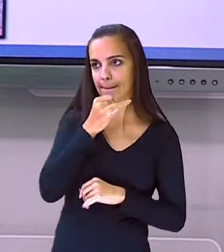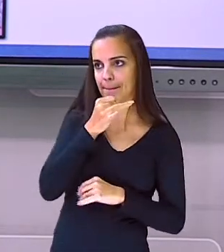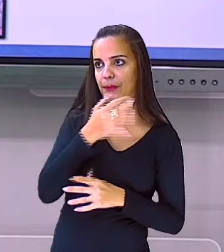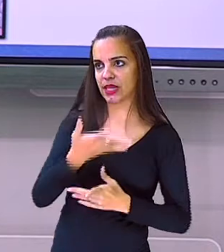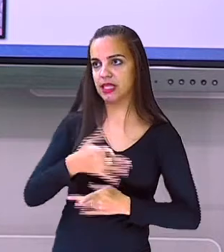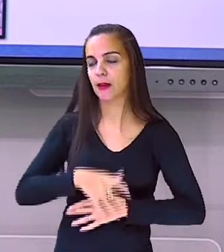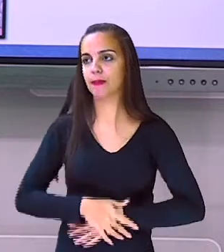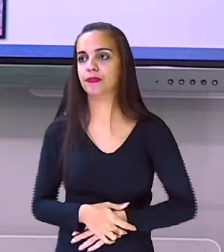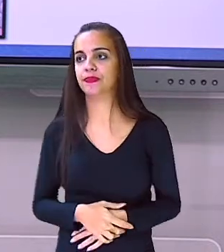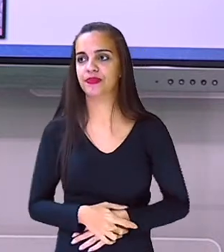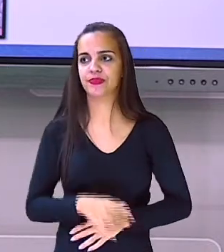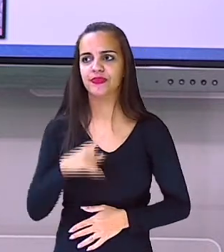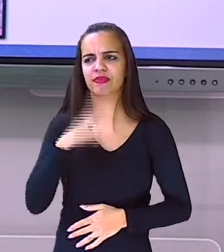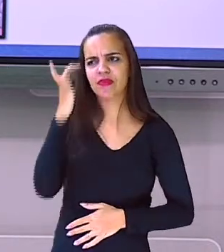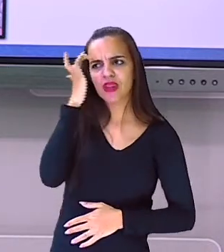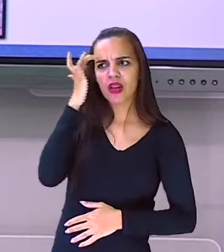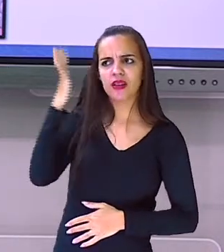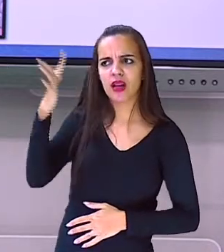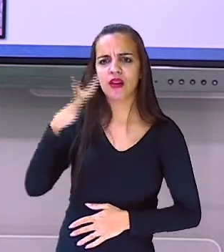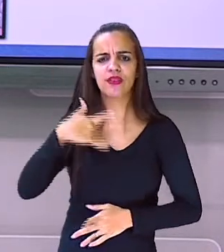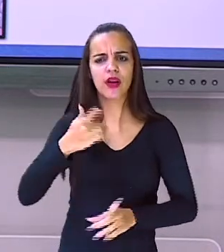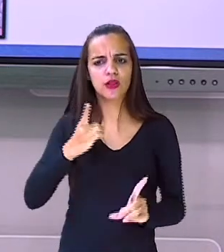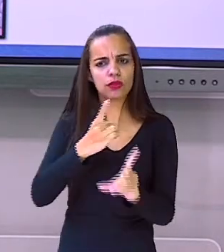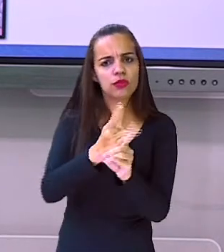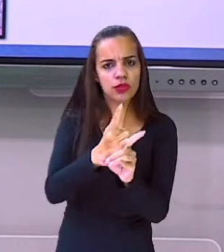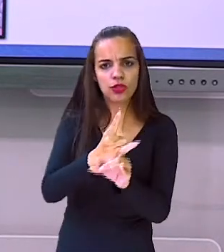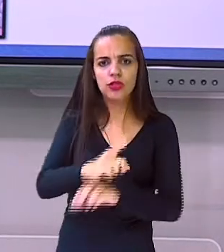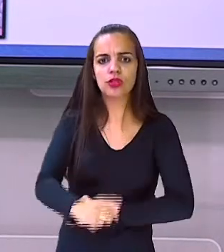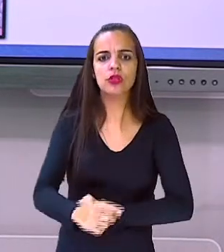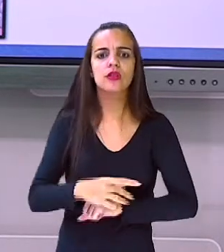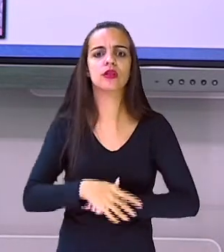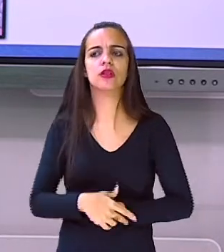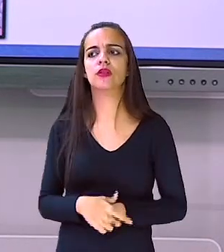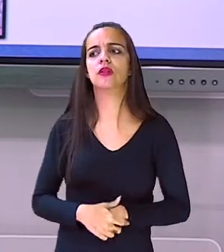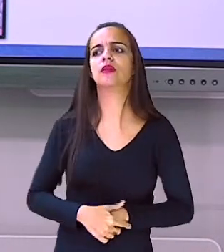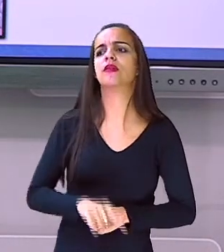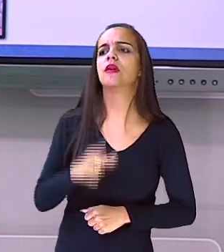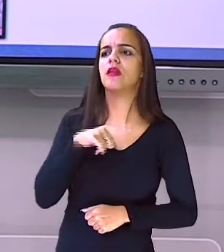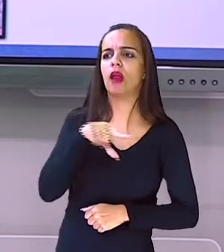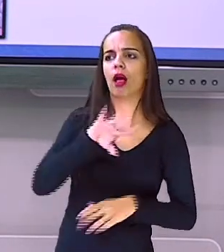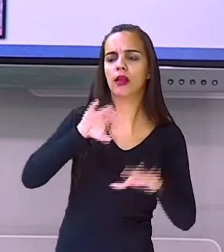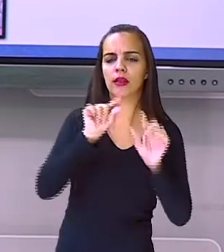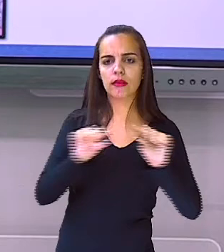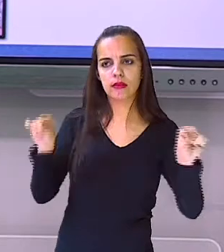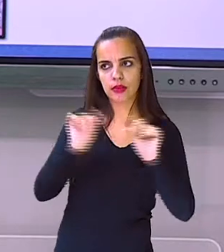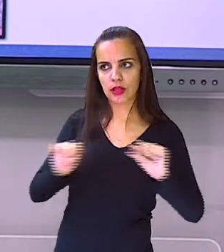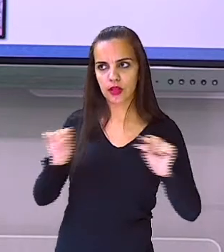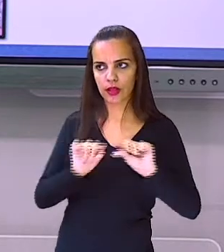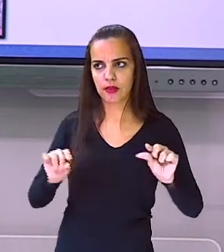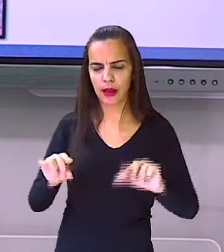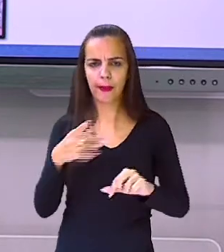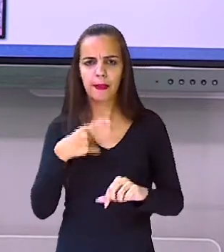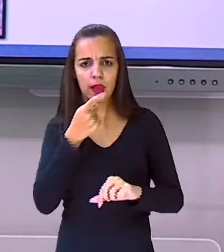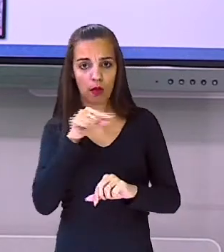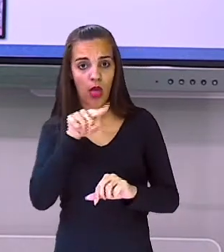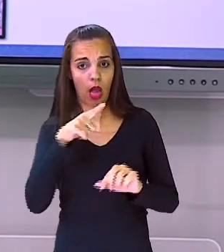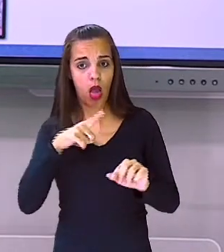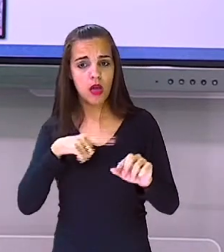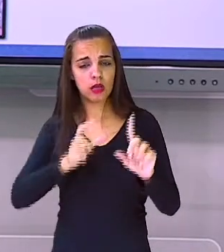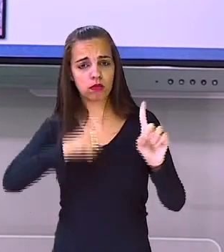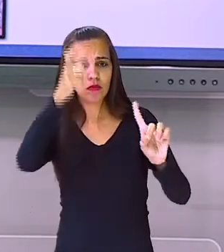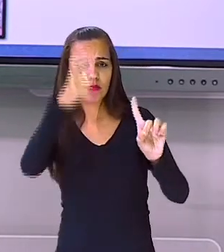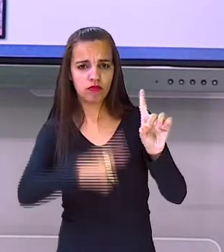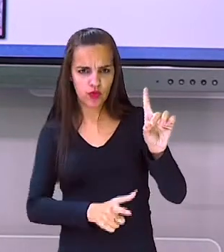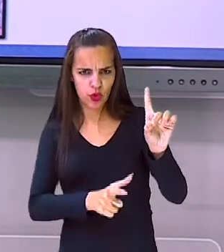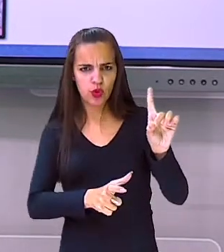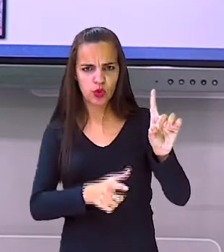diz, né? Porque é fácil de ser localizado aí na oração. Sujeitos determinados são quais?